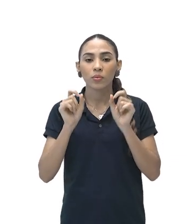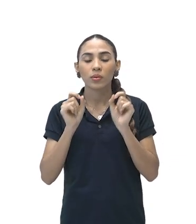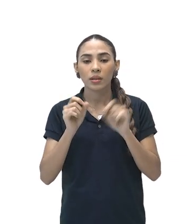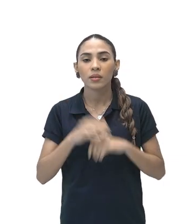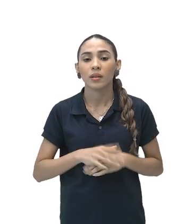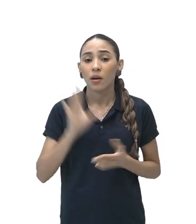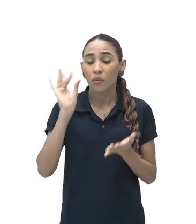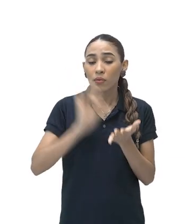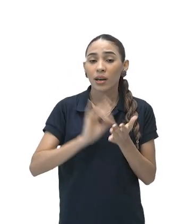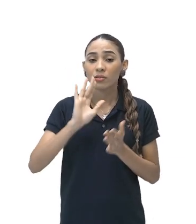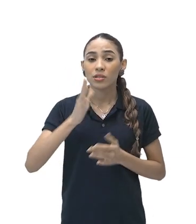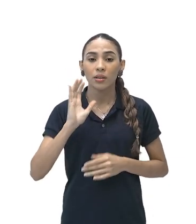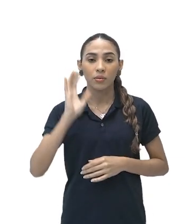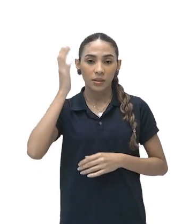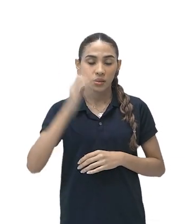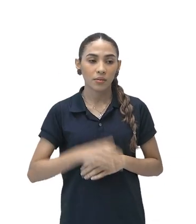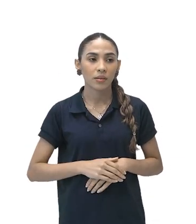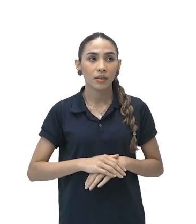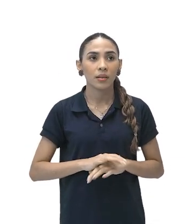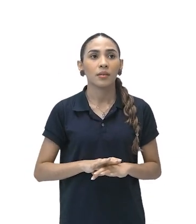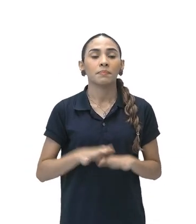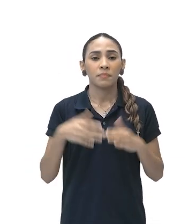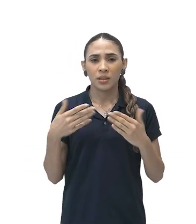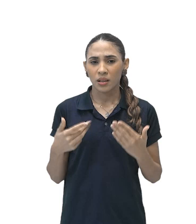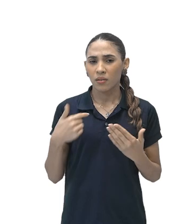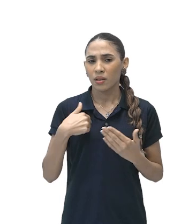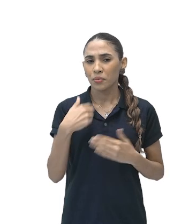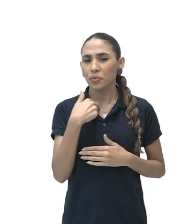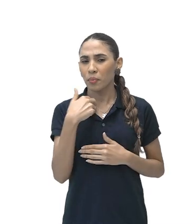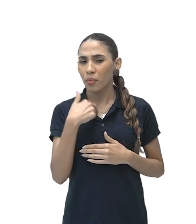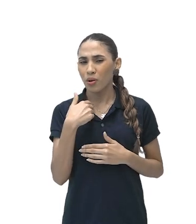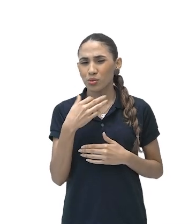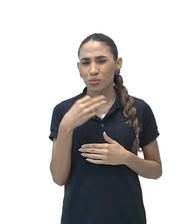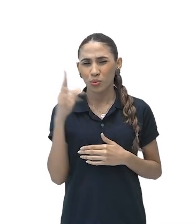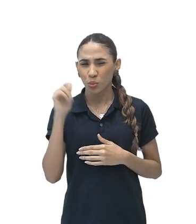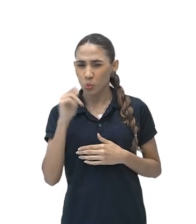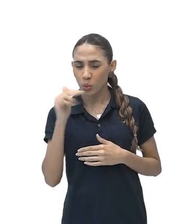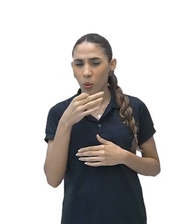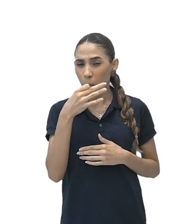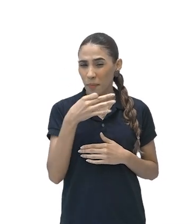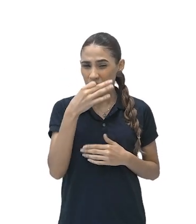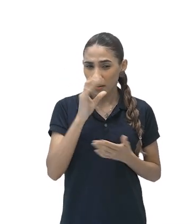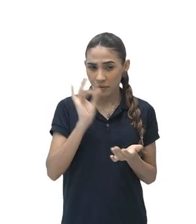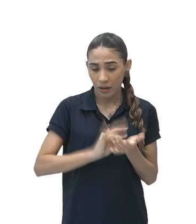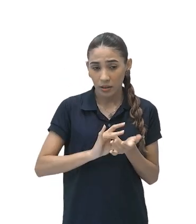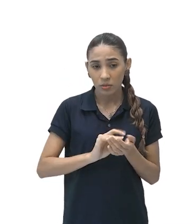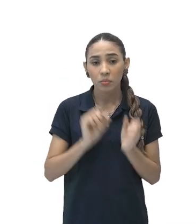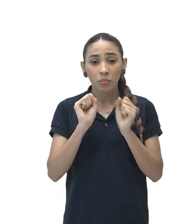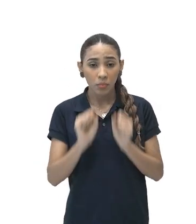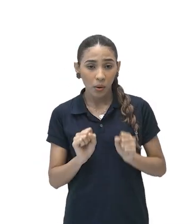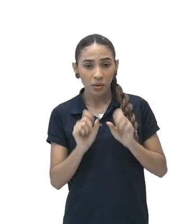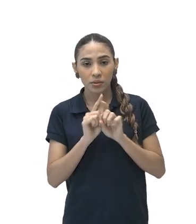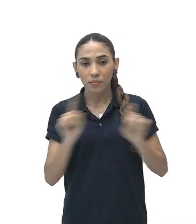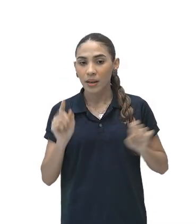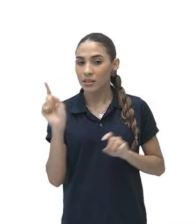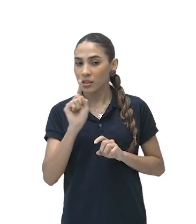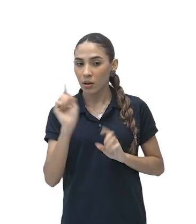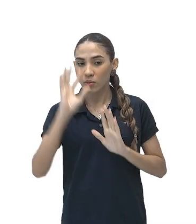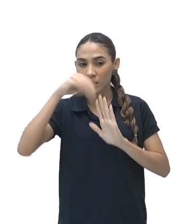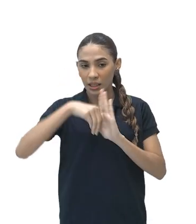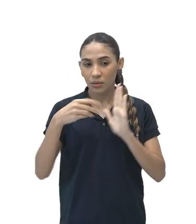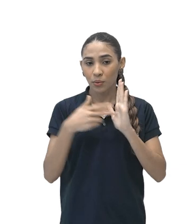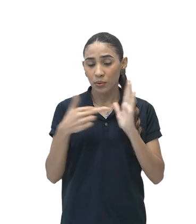fato acontecido. Ah, professora, então eu não posso nunca opinar sobre fato? Pode, mas não numa